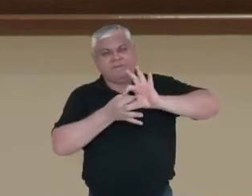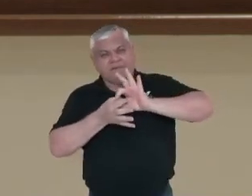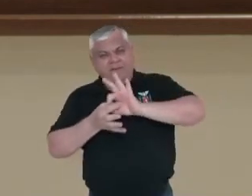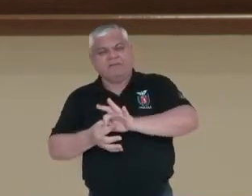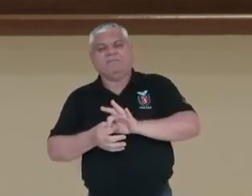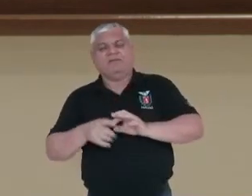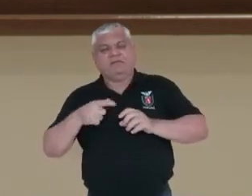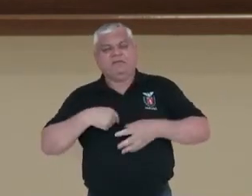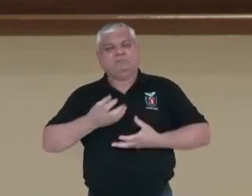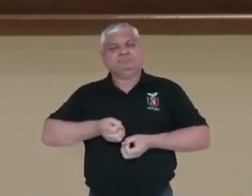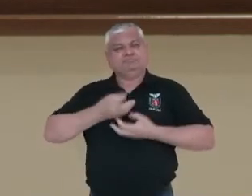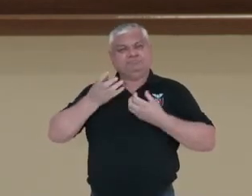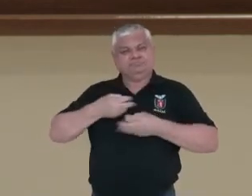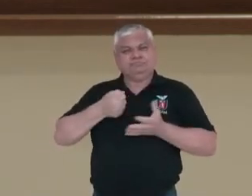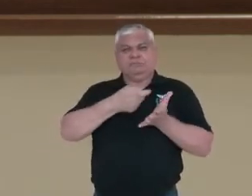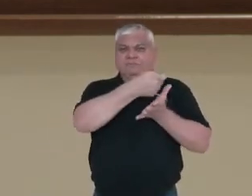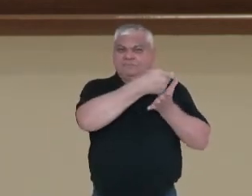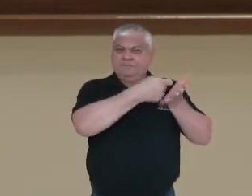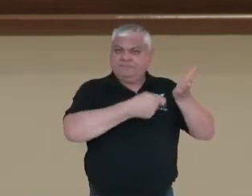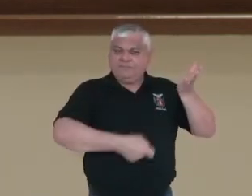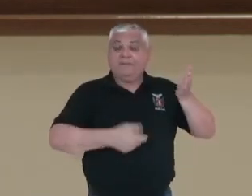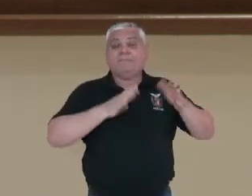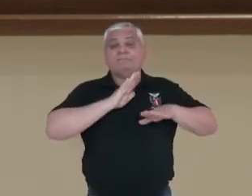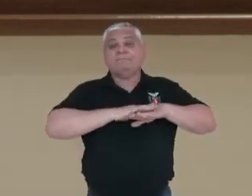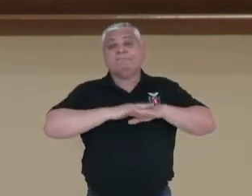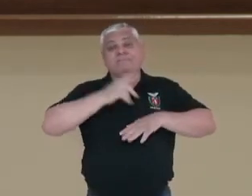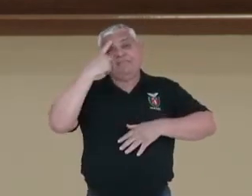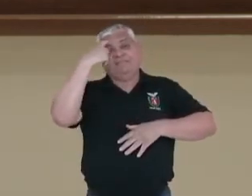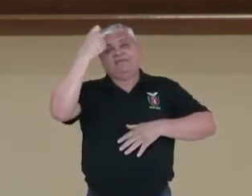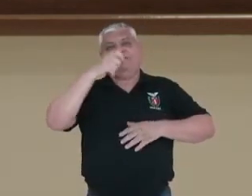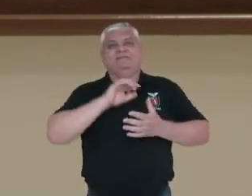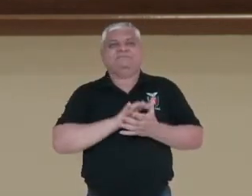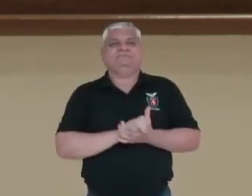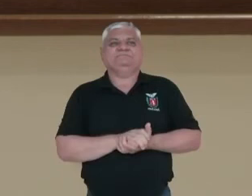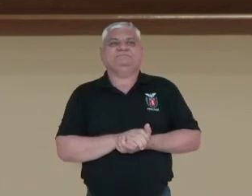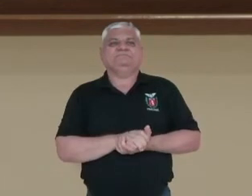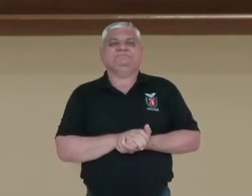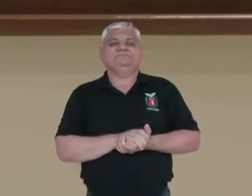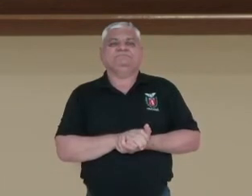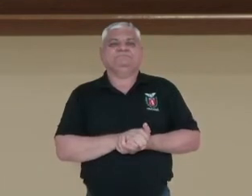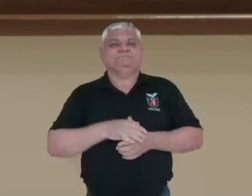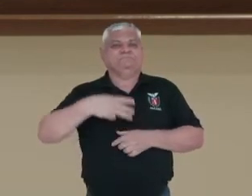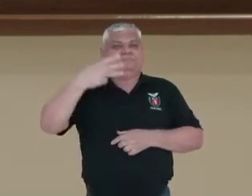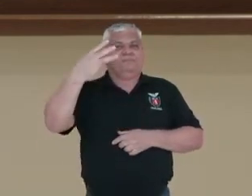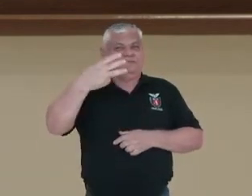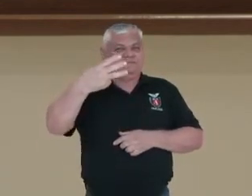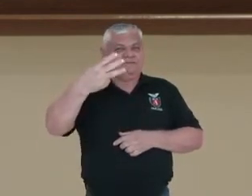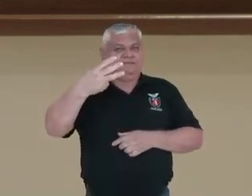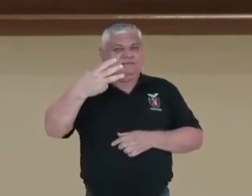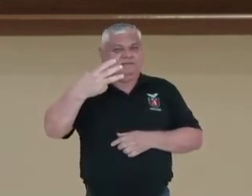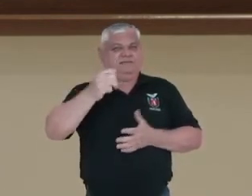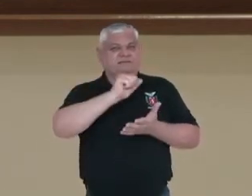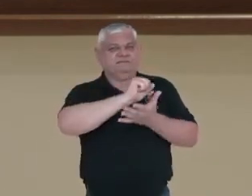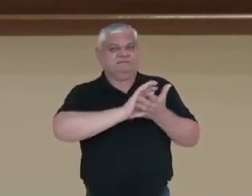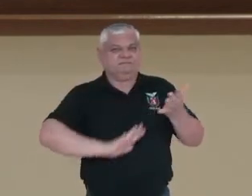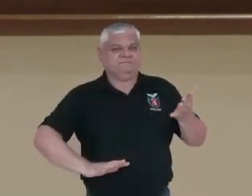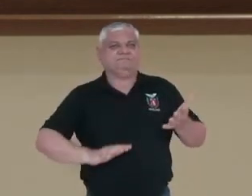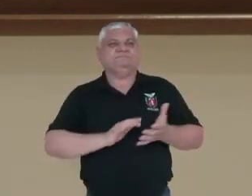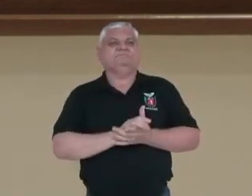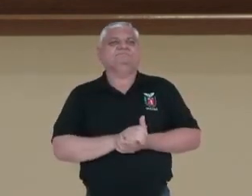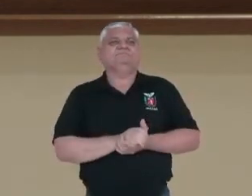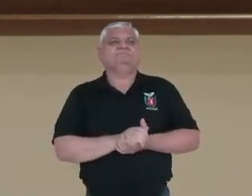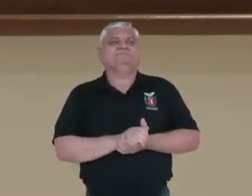o texto, né? E expor minha ideia e argumentar a favor dela. Vamos agora para a atividade número 3 do